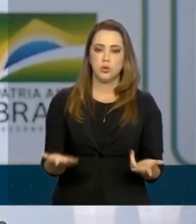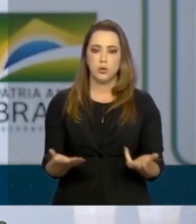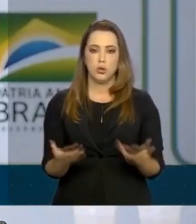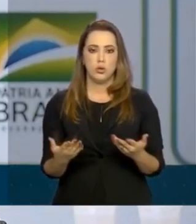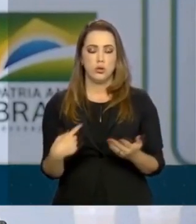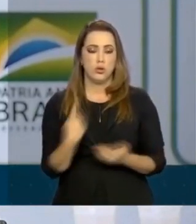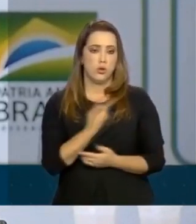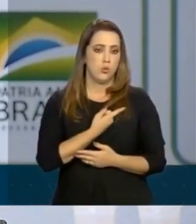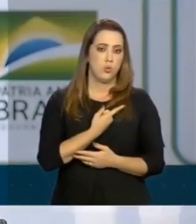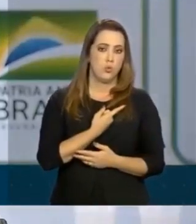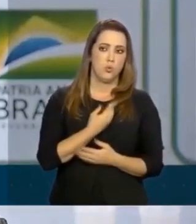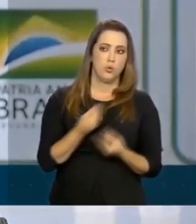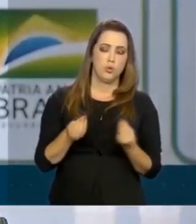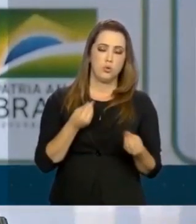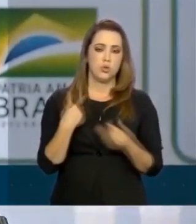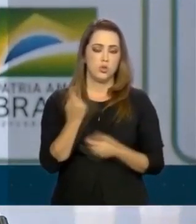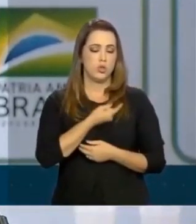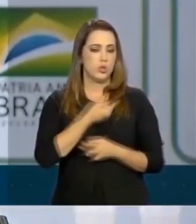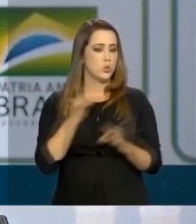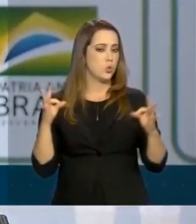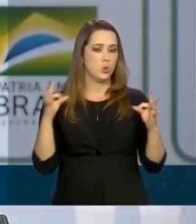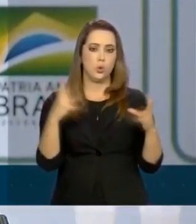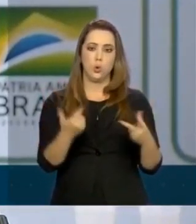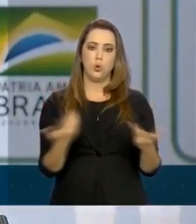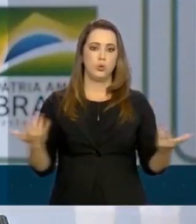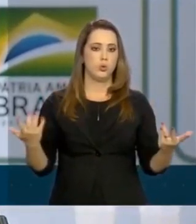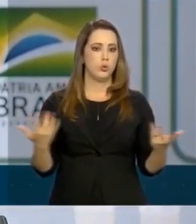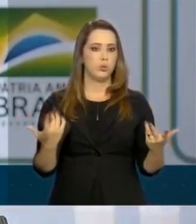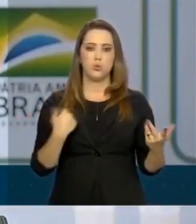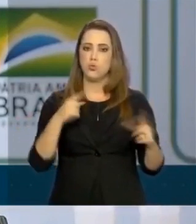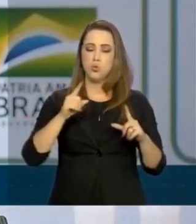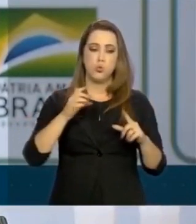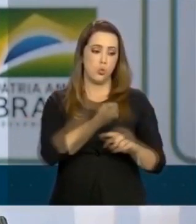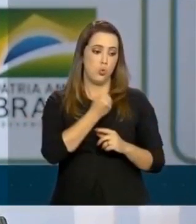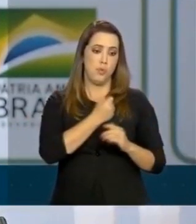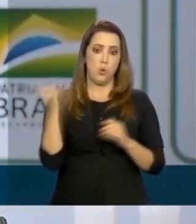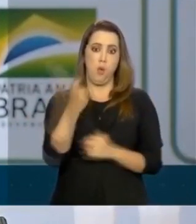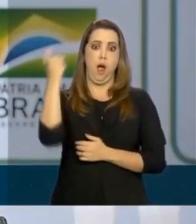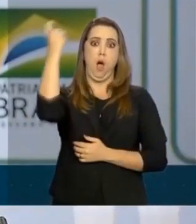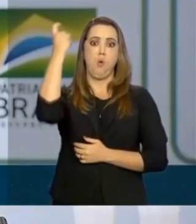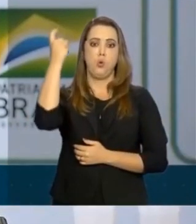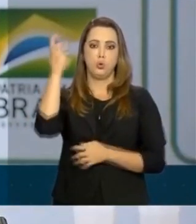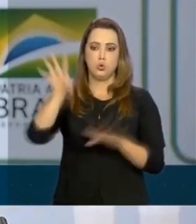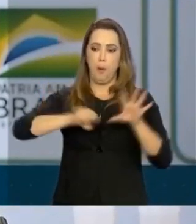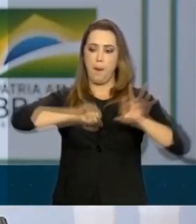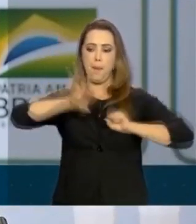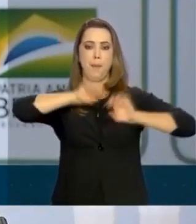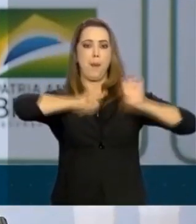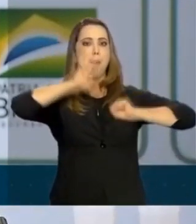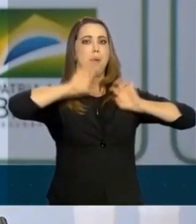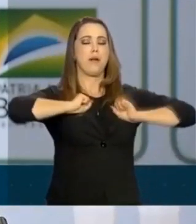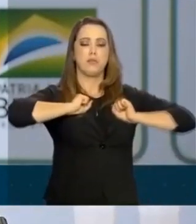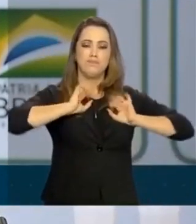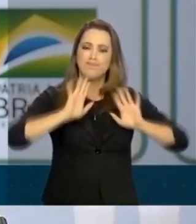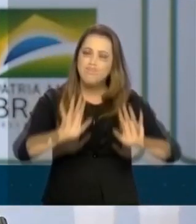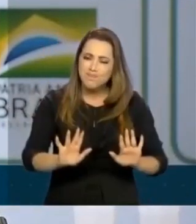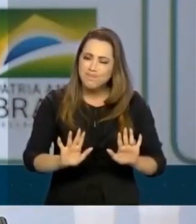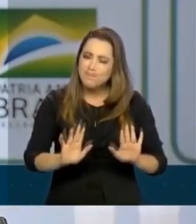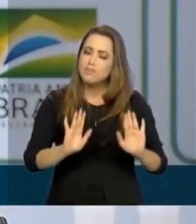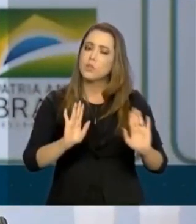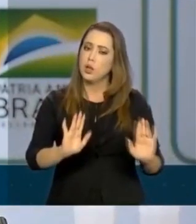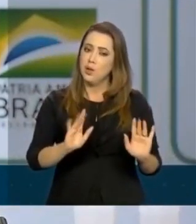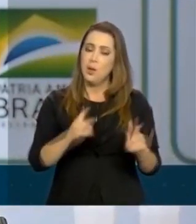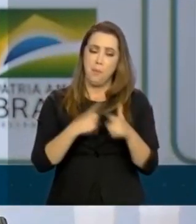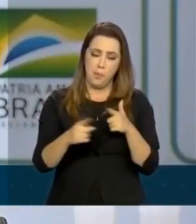se nós estivéssemos todos em franca epidemia. E isso causa uma série de transtornos